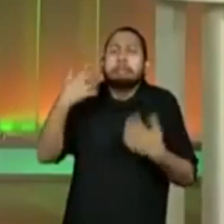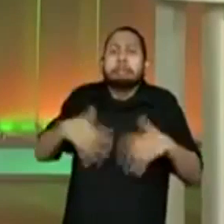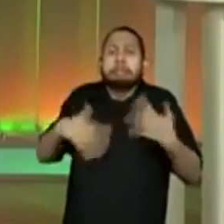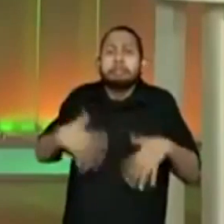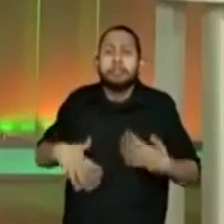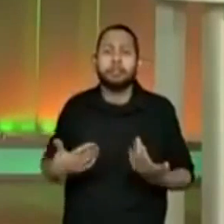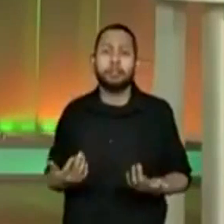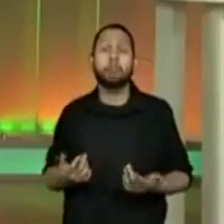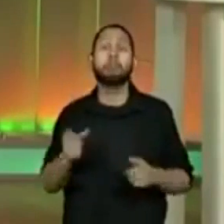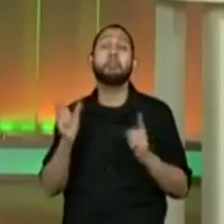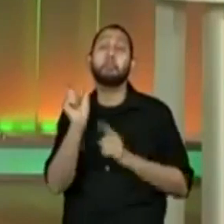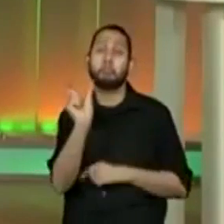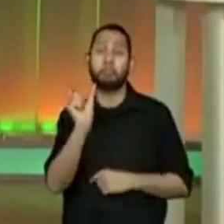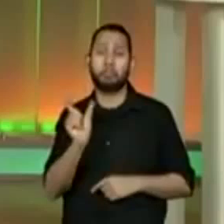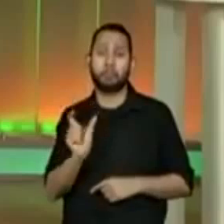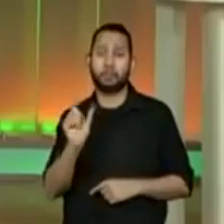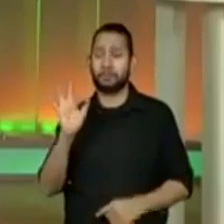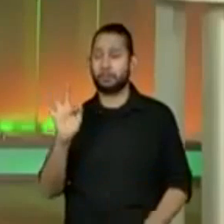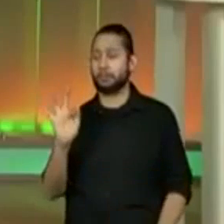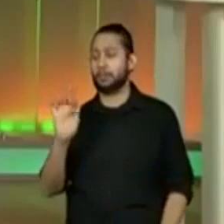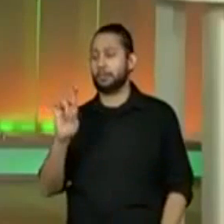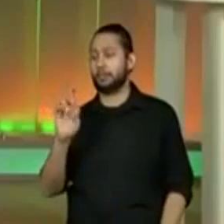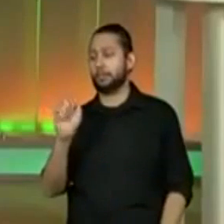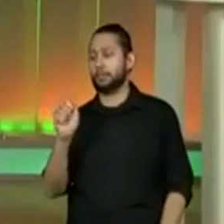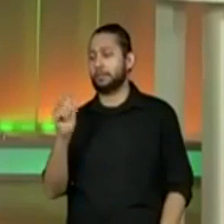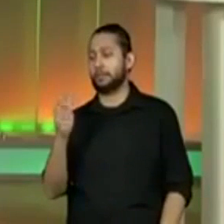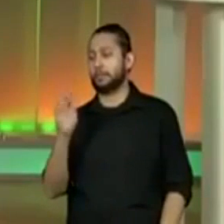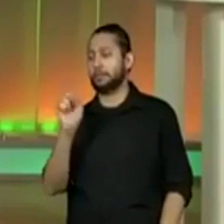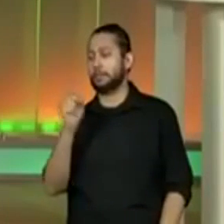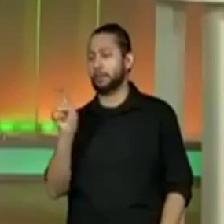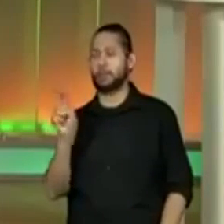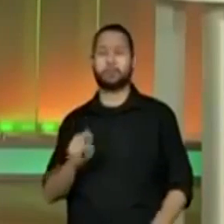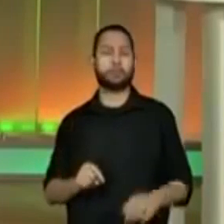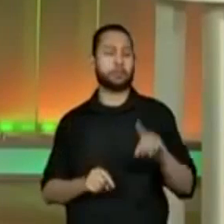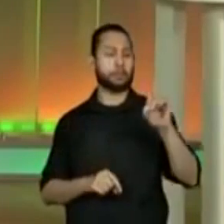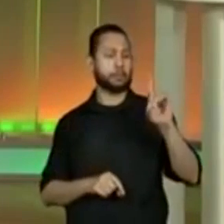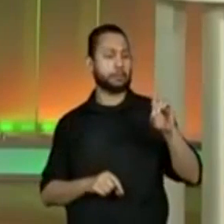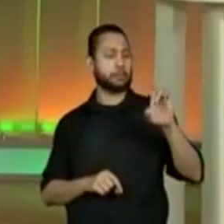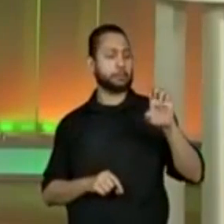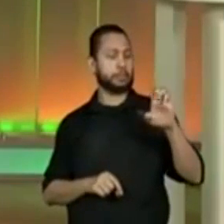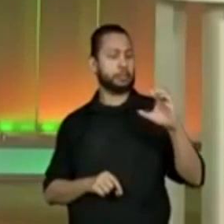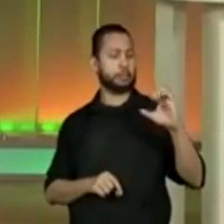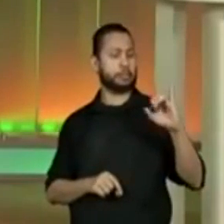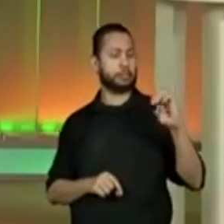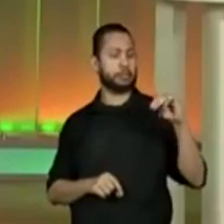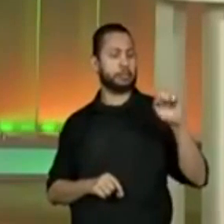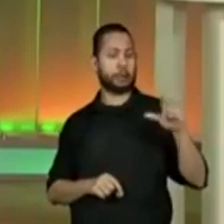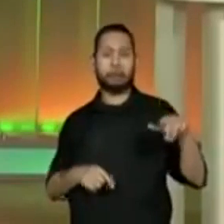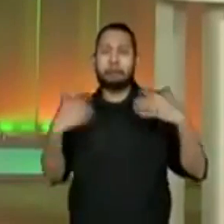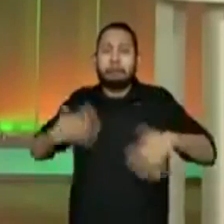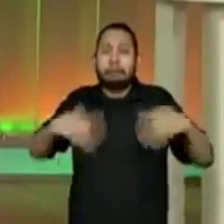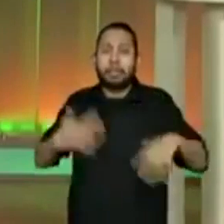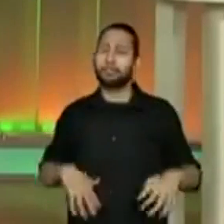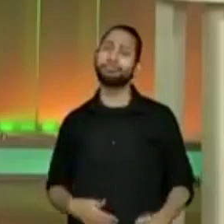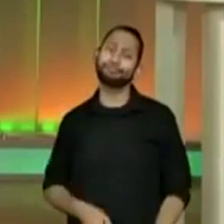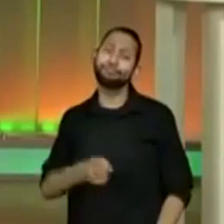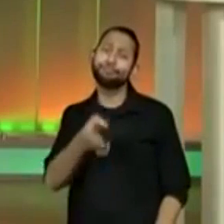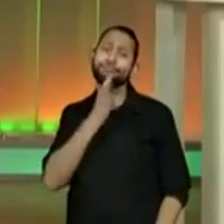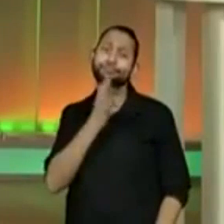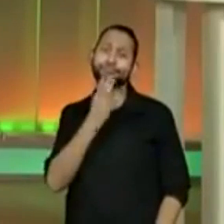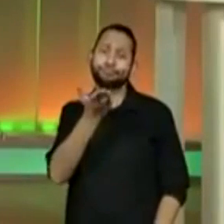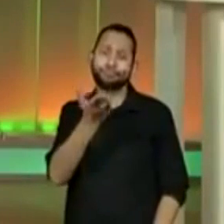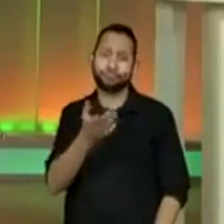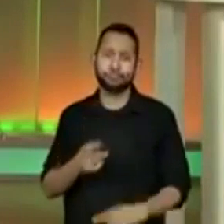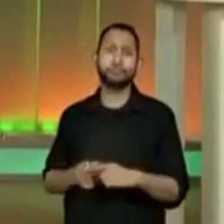nome fração e o nome número decimal, muitos de vocês, opa, isso eu não sei, esse eu não sei. Agora